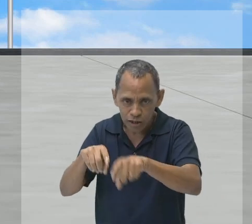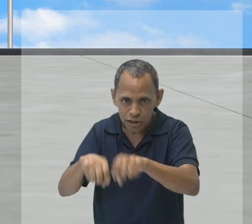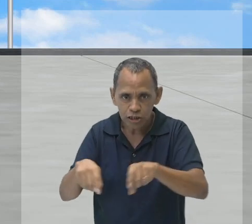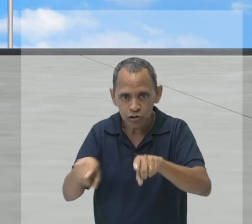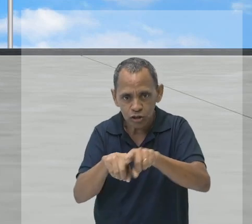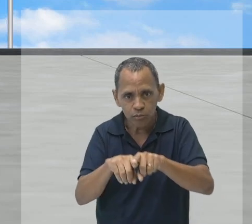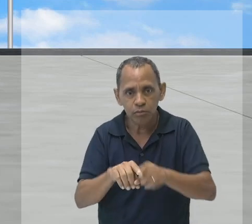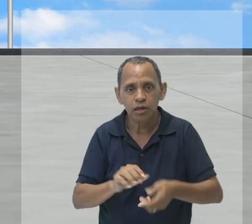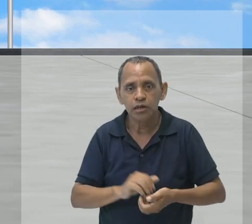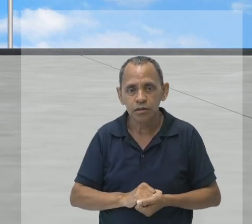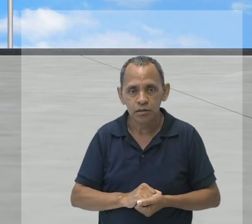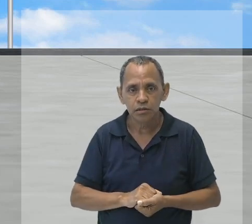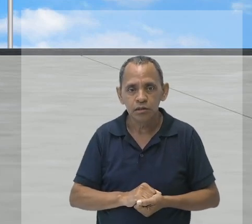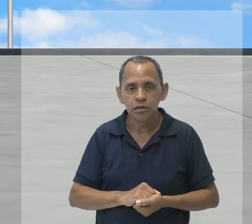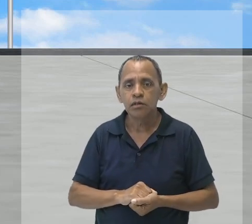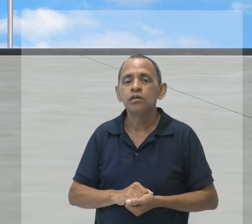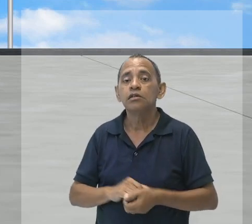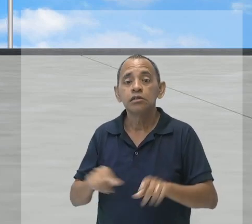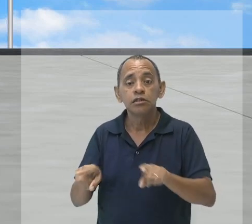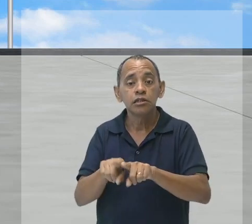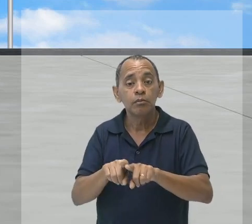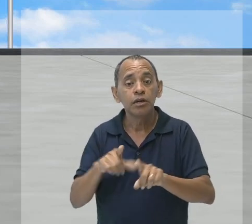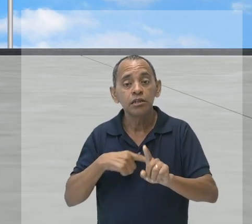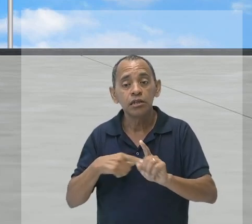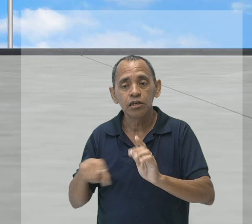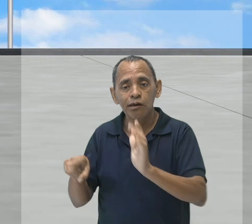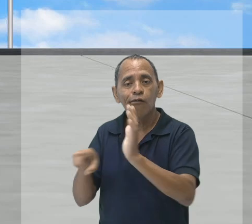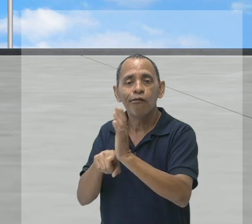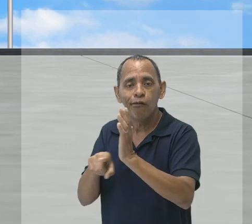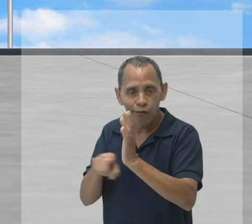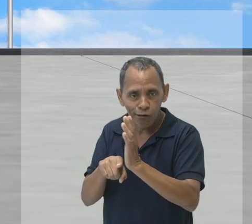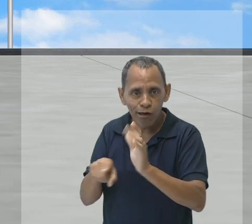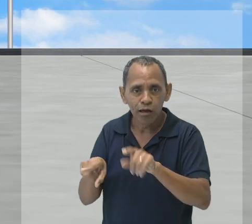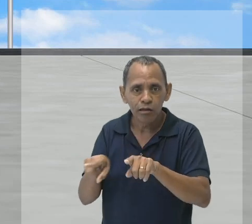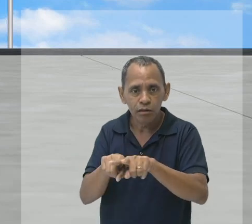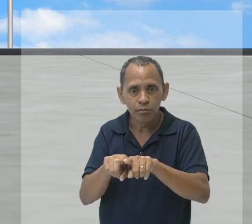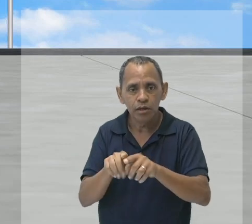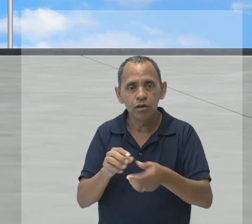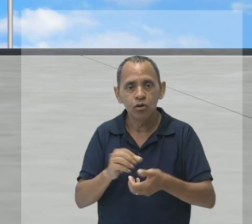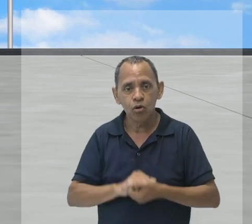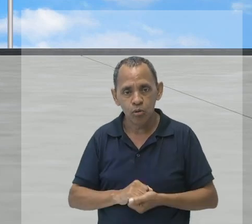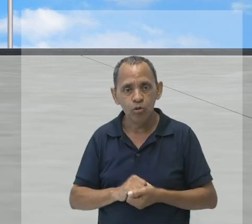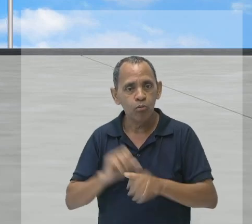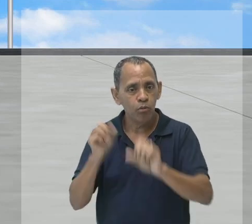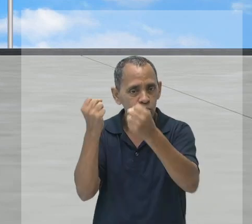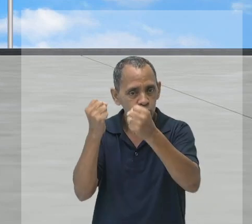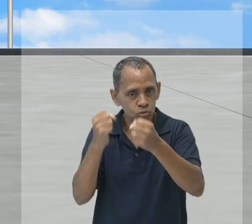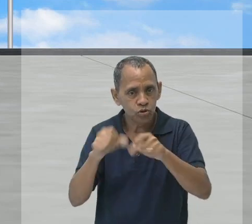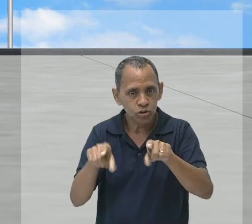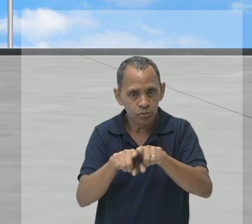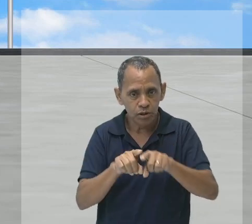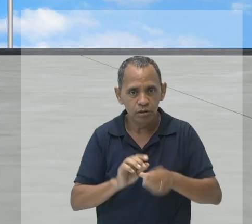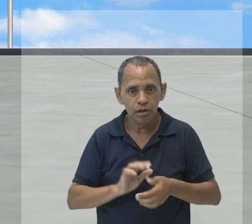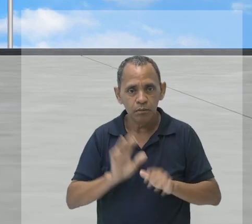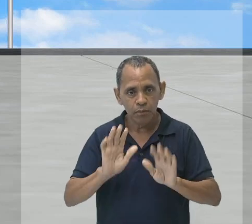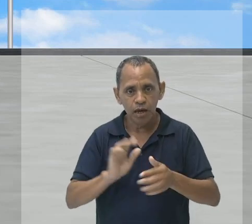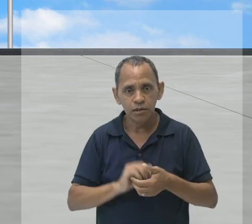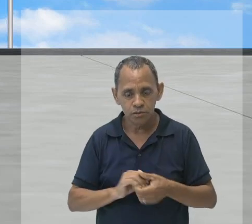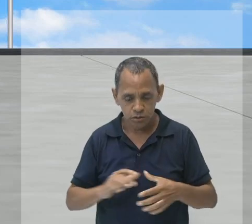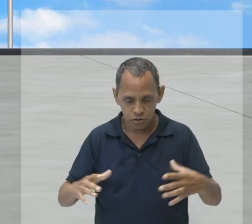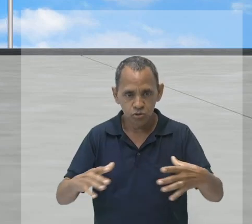tem desvantagens, para a nossa indústria, mas essa relação entre blocos econômicos ela é